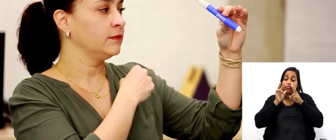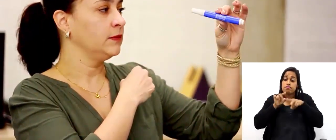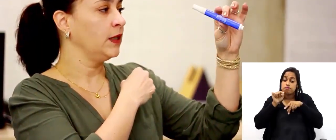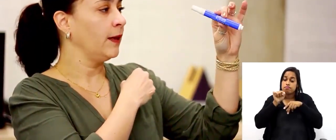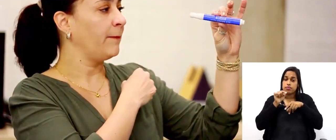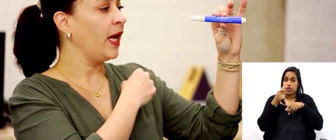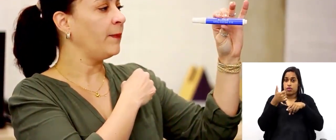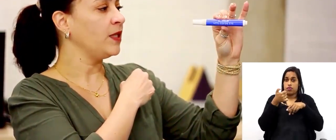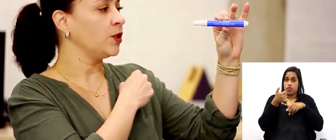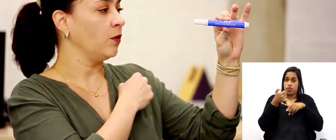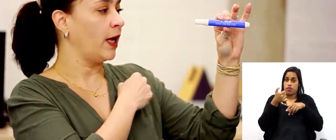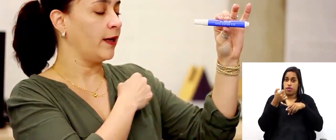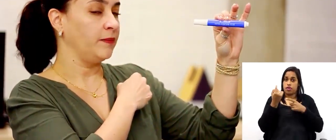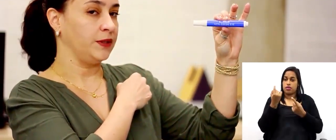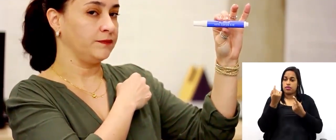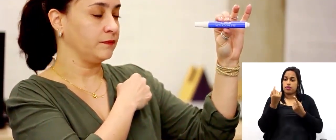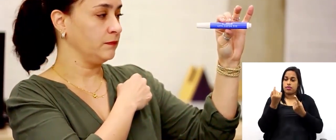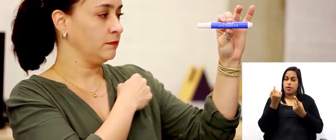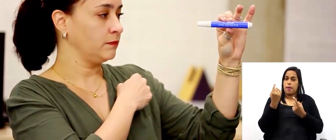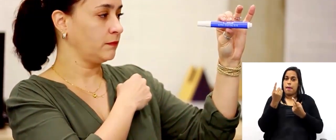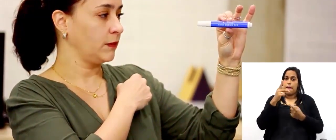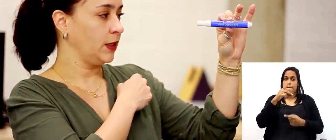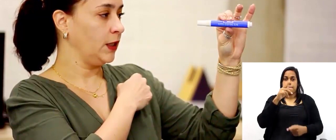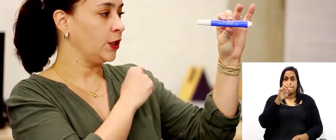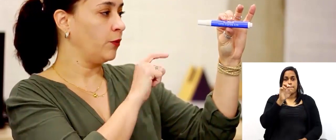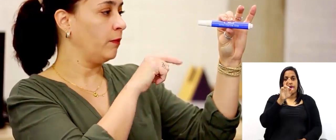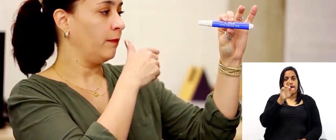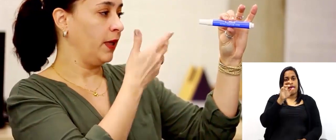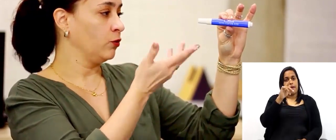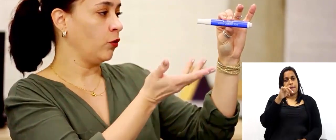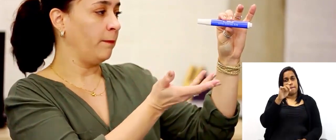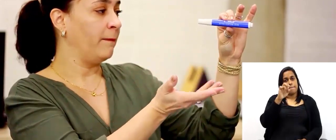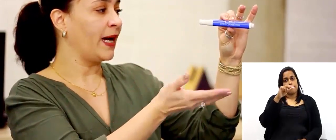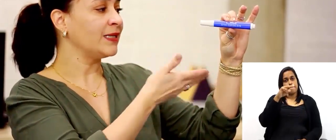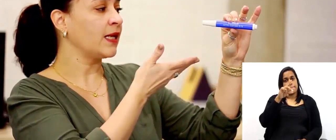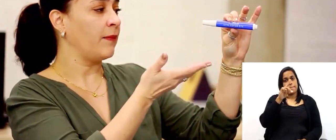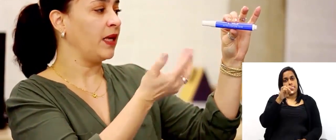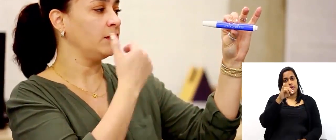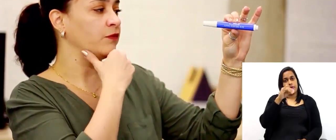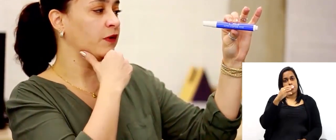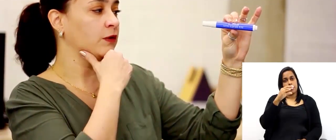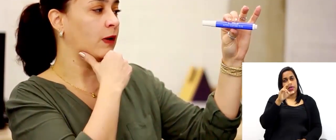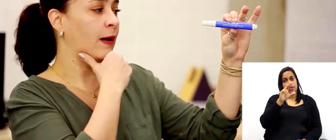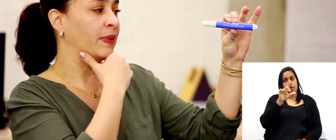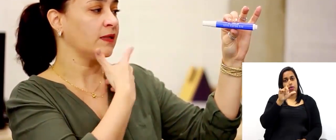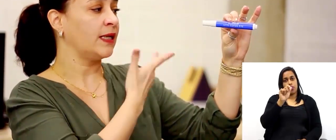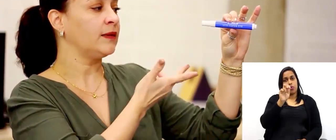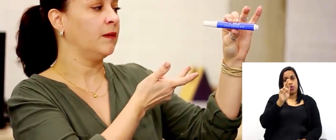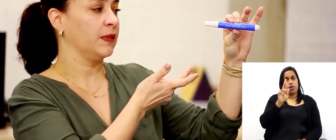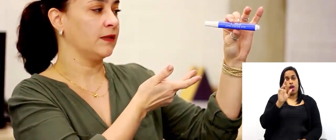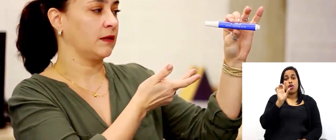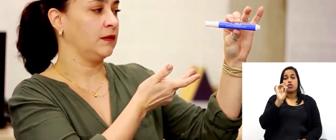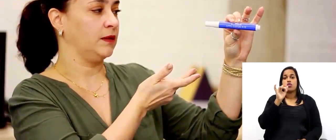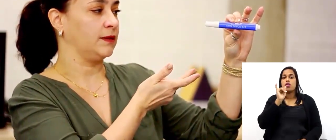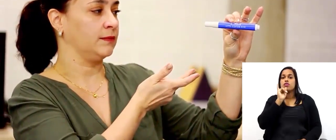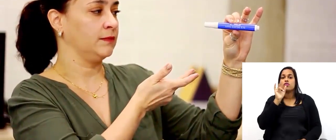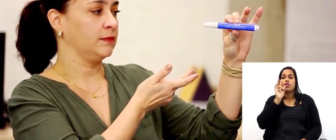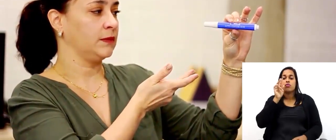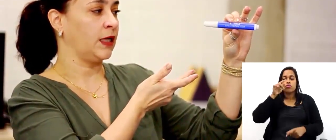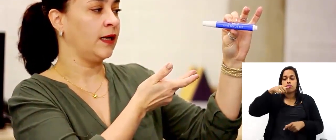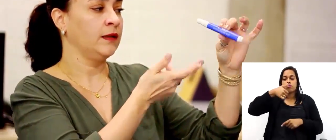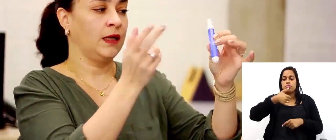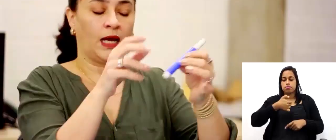caneta perpendicular a mim. Então, eu estou basicamente vendo apenas a tampa dessa